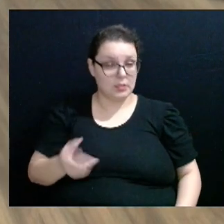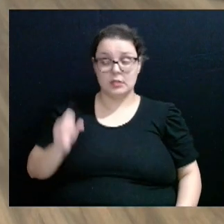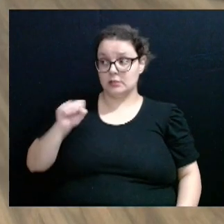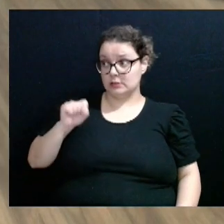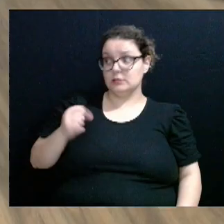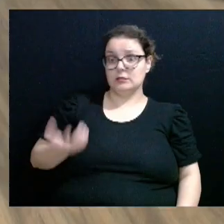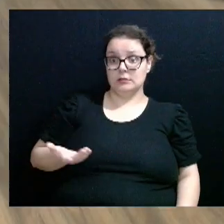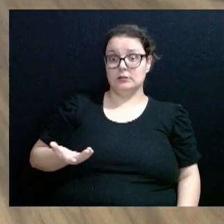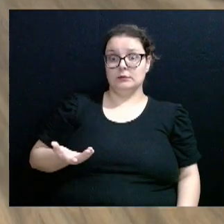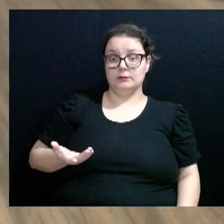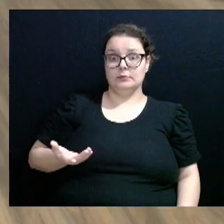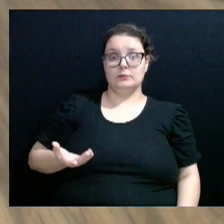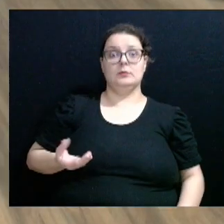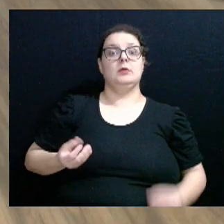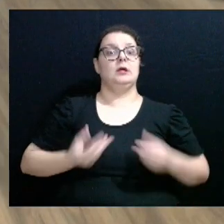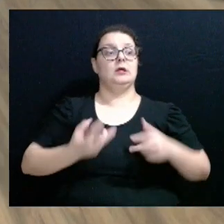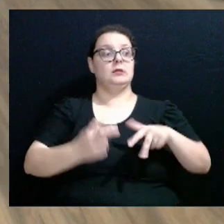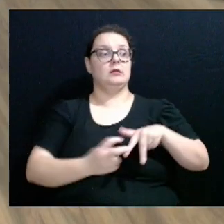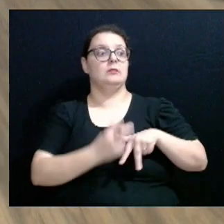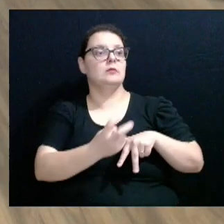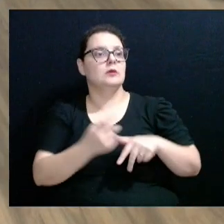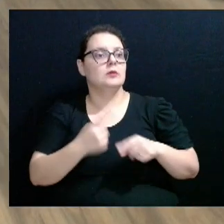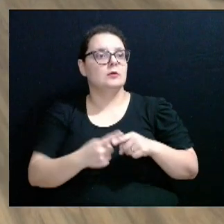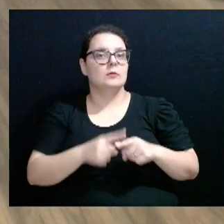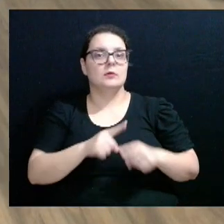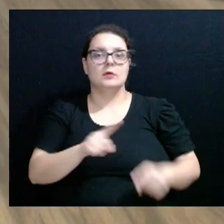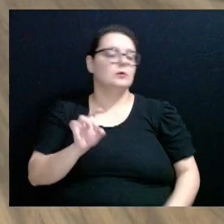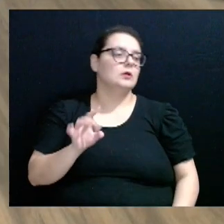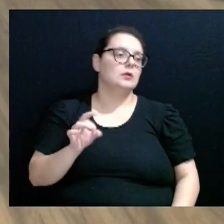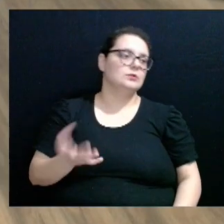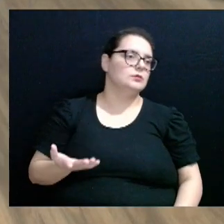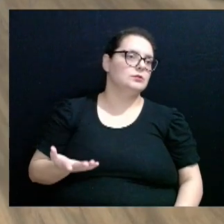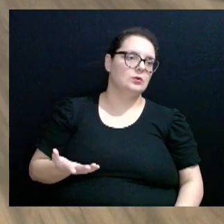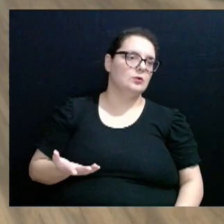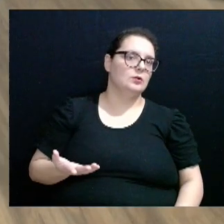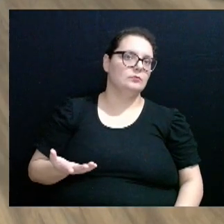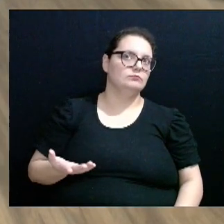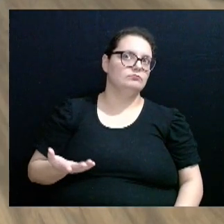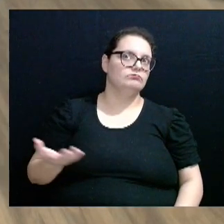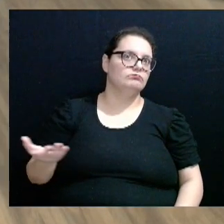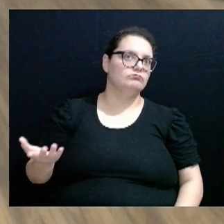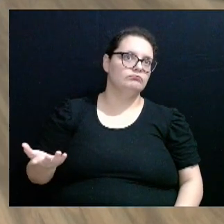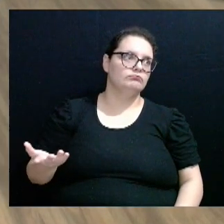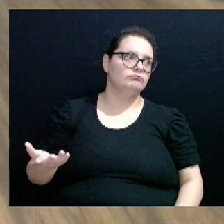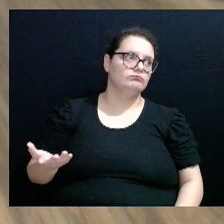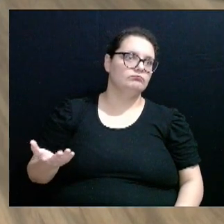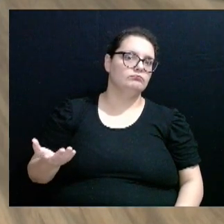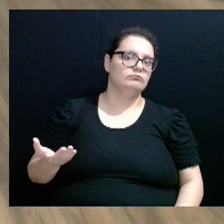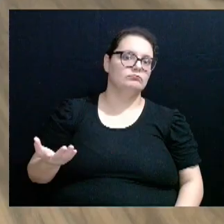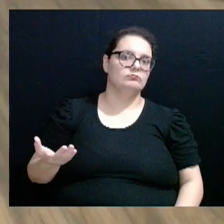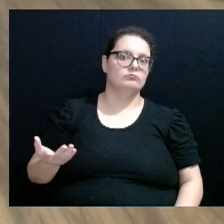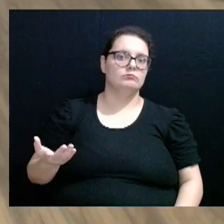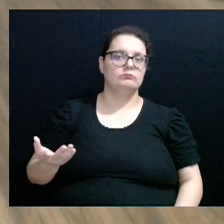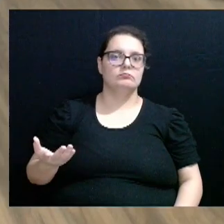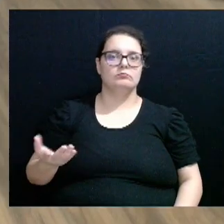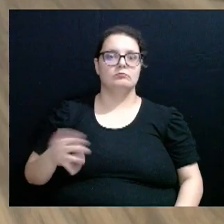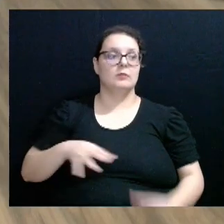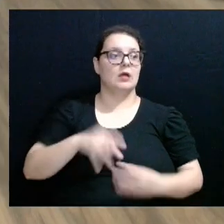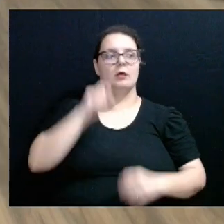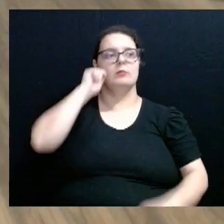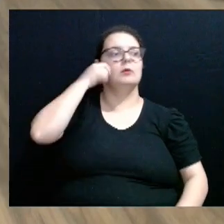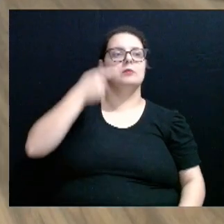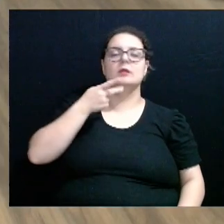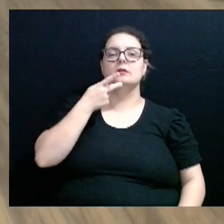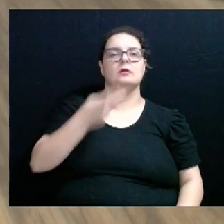dar voz a ele, porque não é só para você, lá na Alma Preta, falar sobre temas